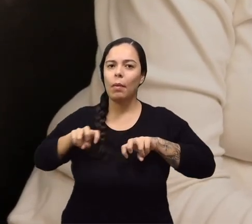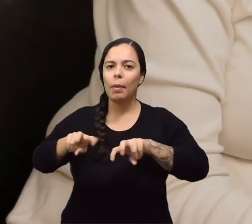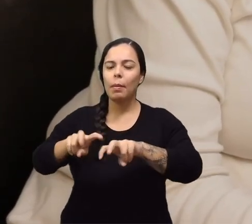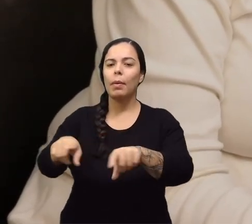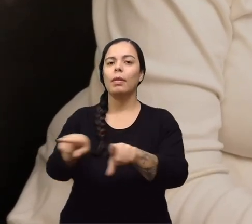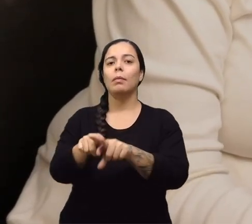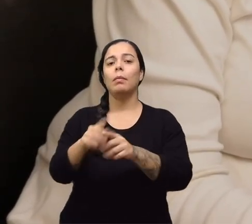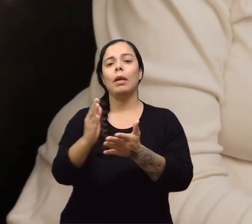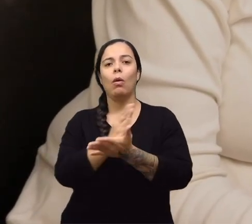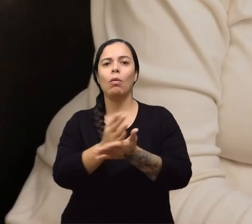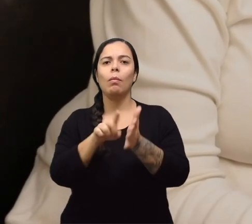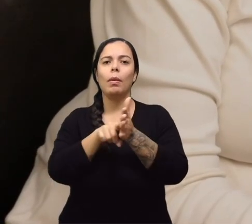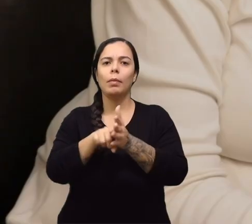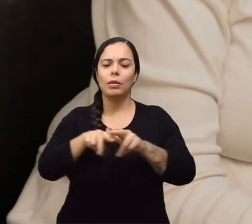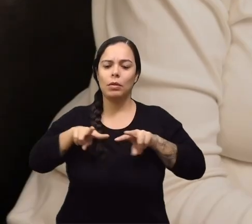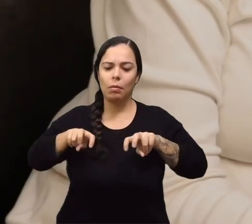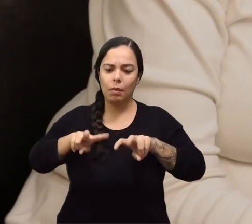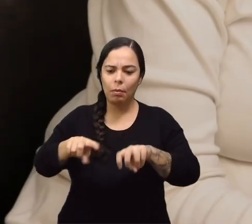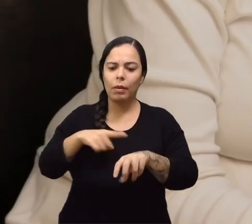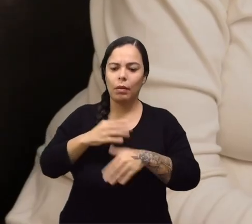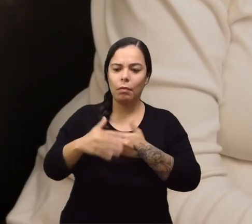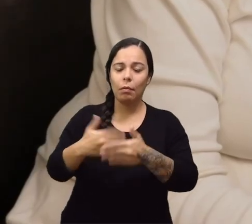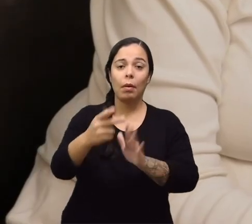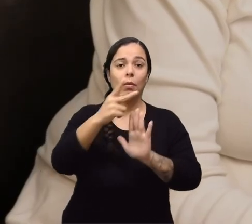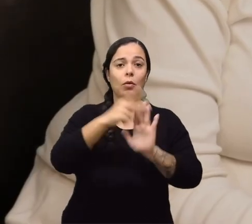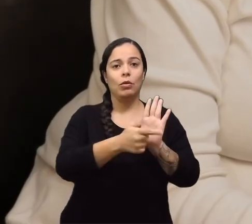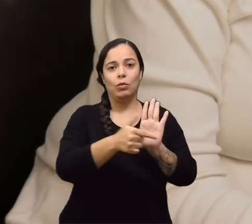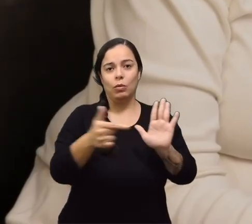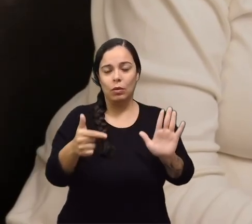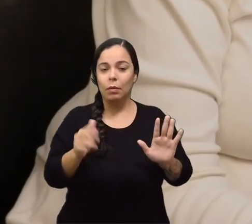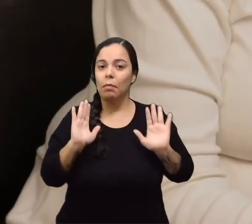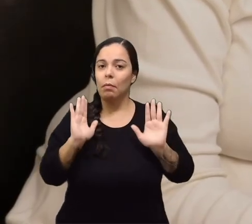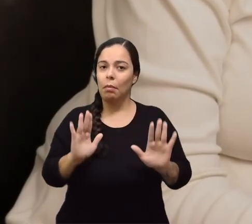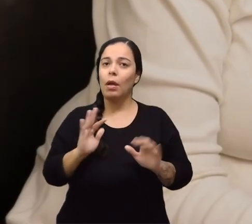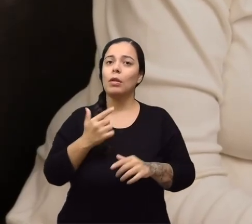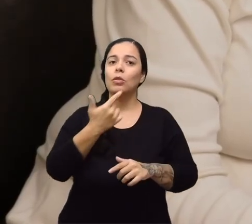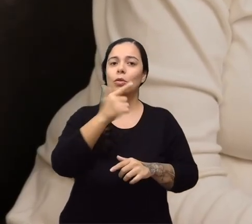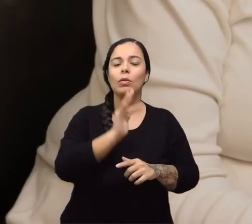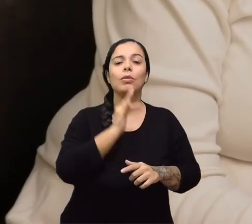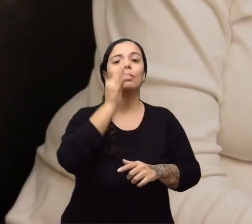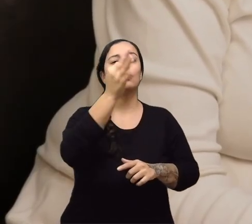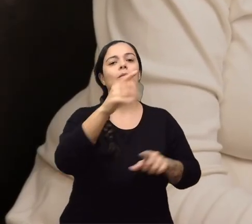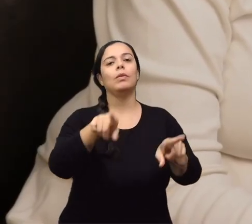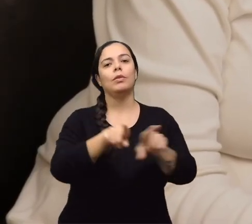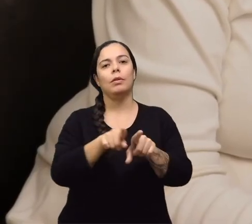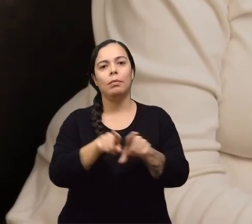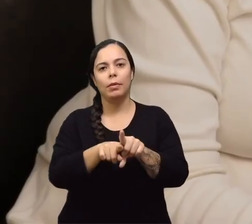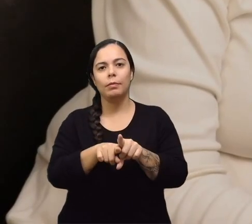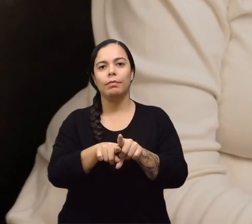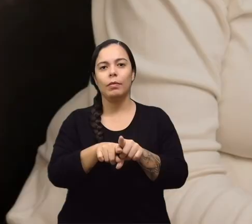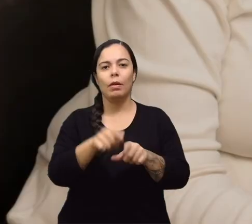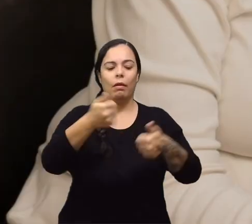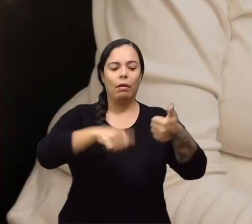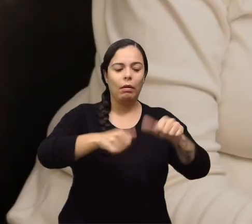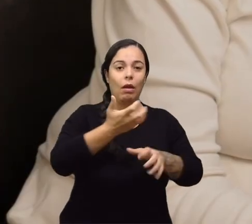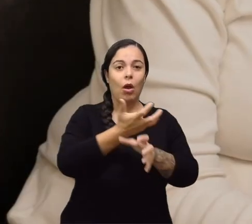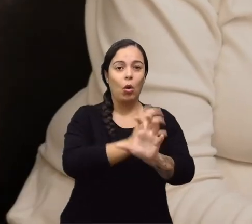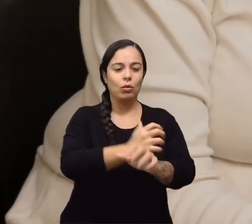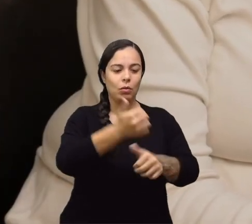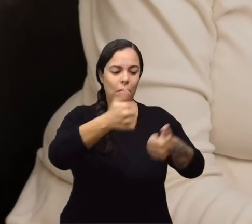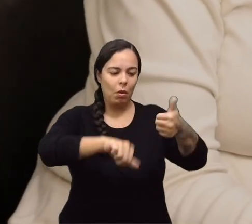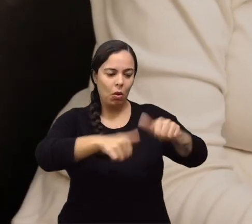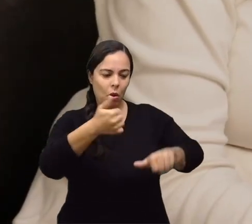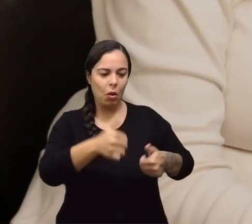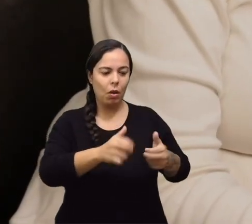escavações. Algumas já estão em andamento, né? Existe um projeto, e outras futuras aí, né? A análise